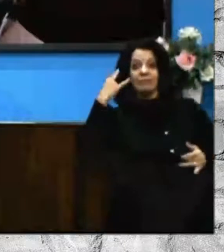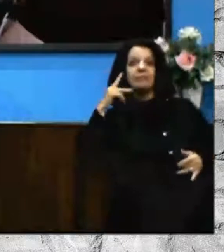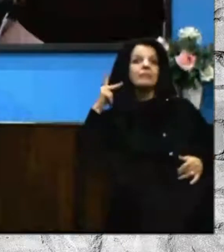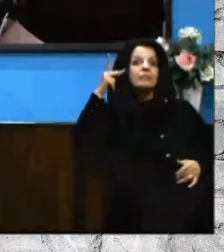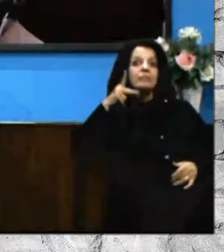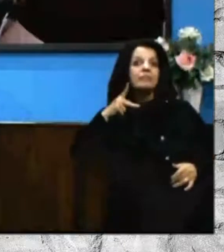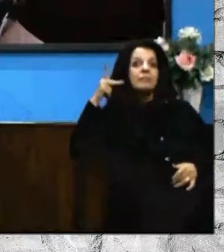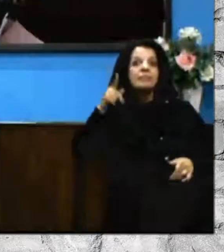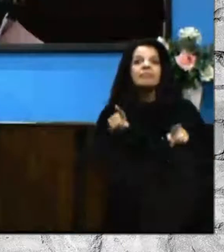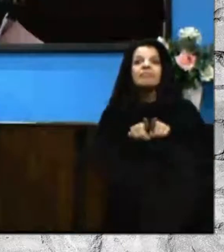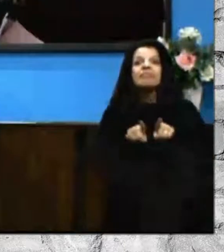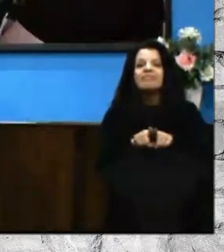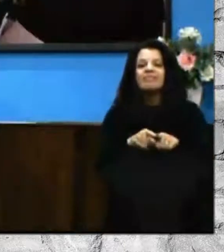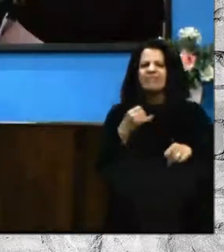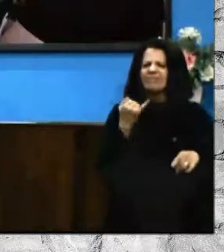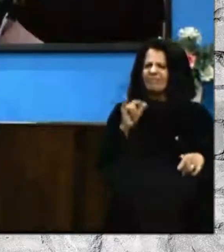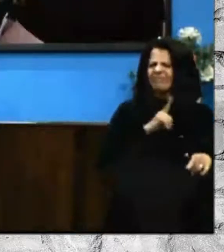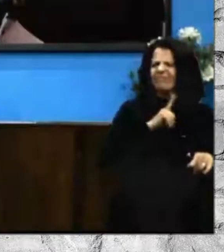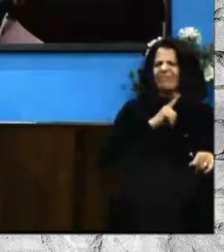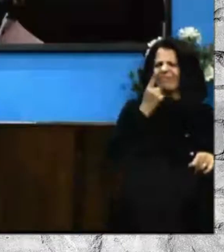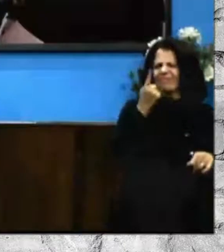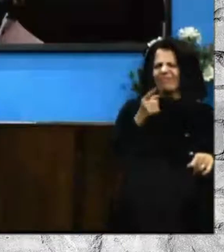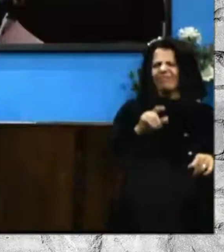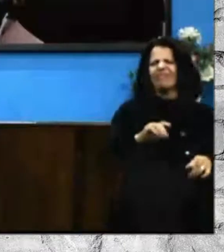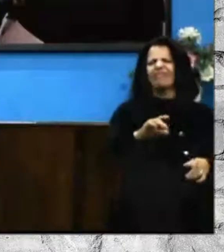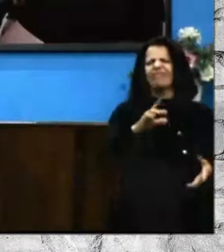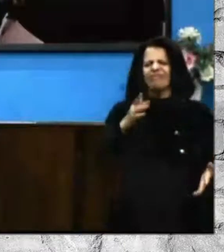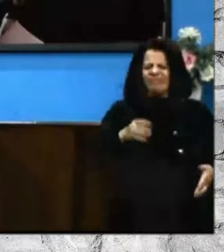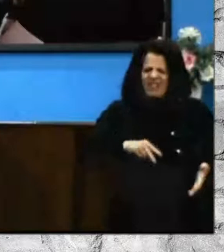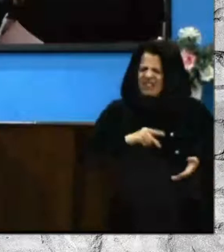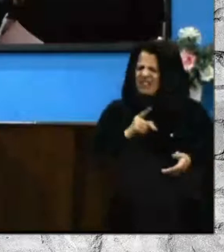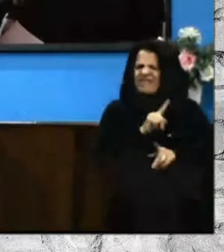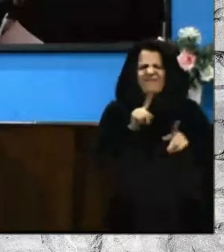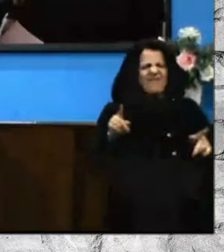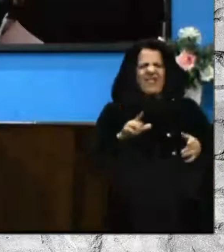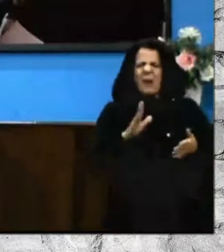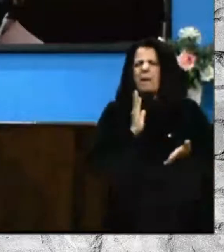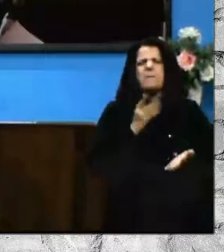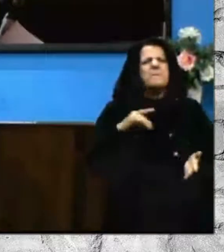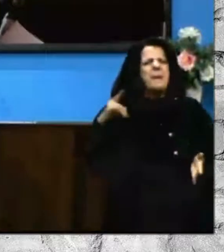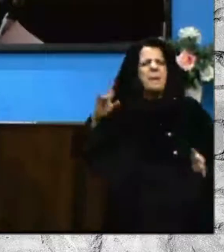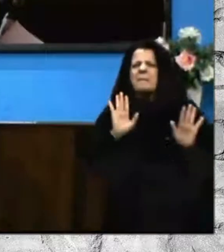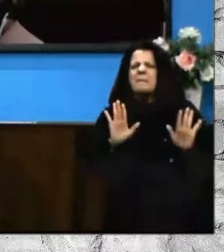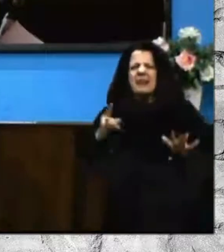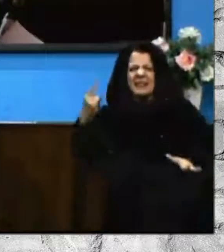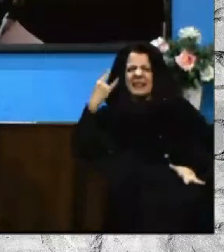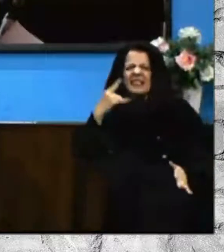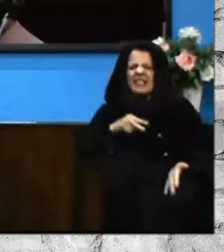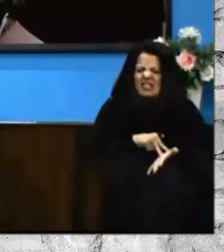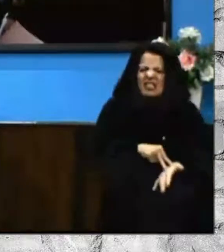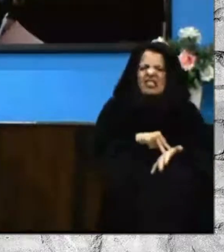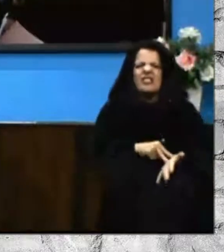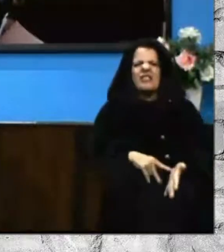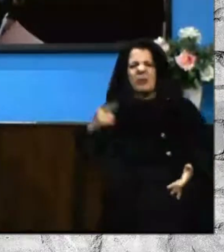8. Se existe alguém neste mundo perseverante, esse é o diabo. Mas ele não é só perseverante, ele é